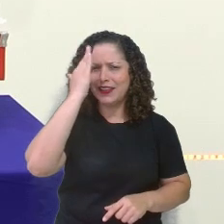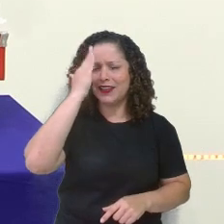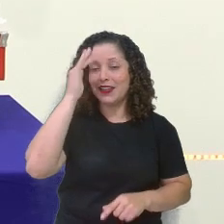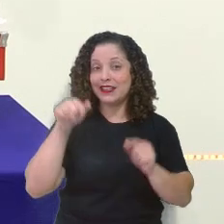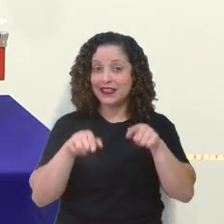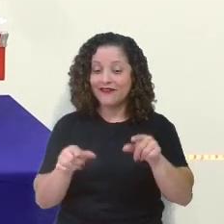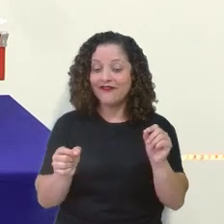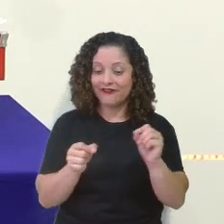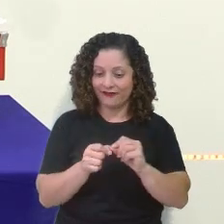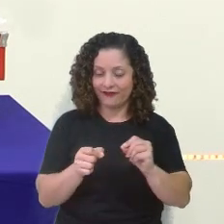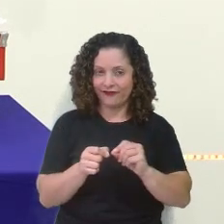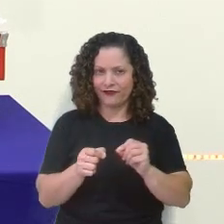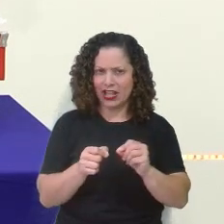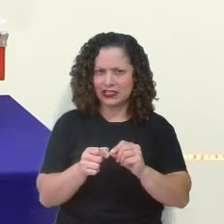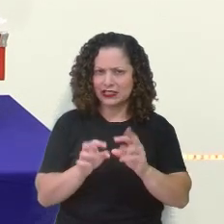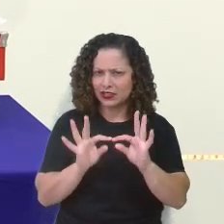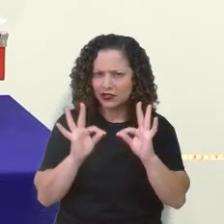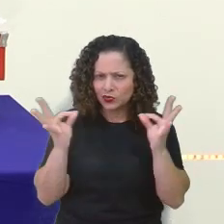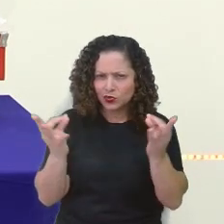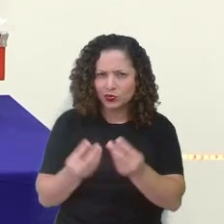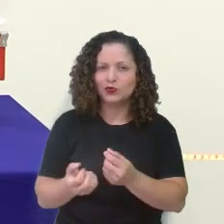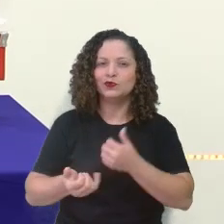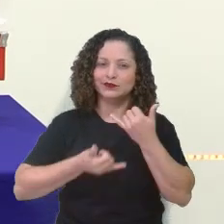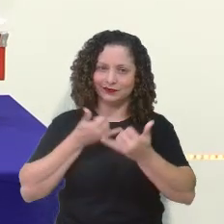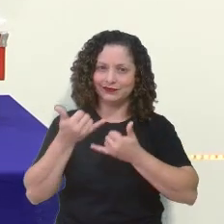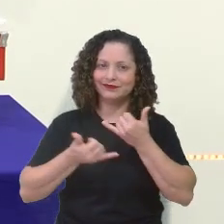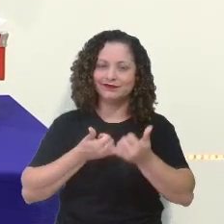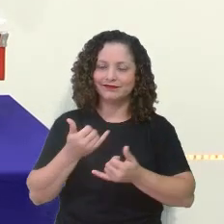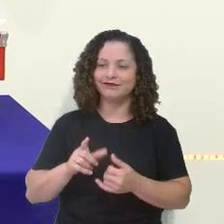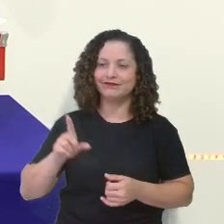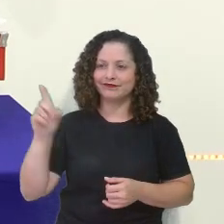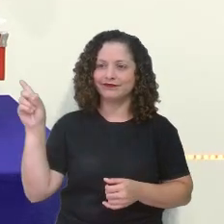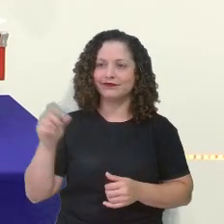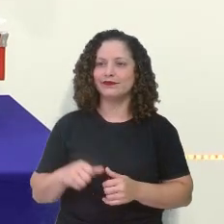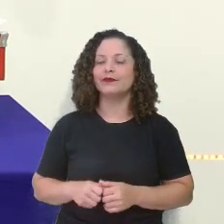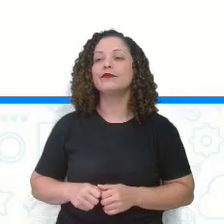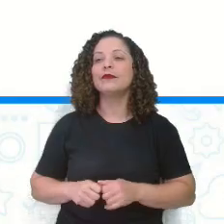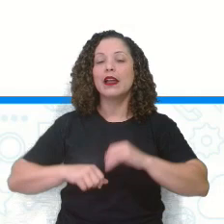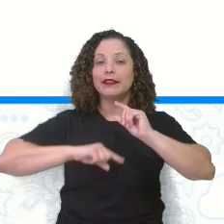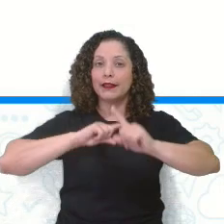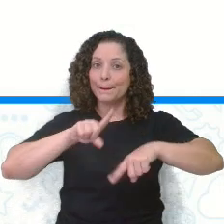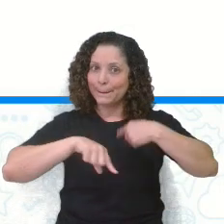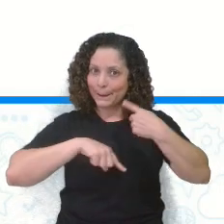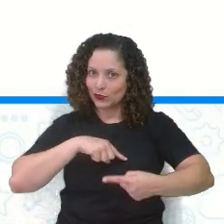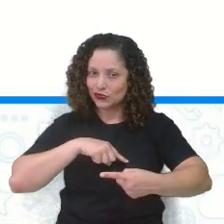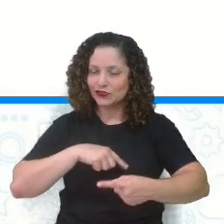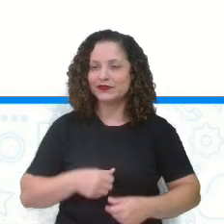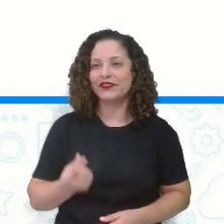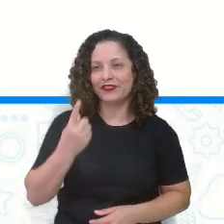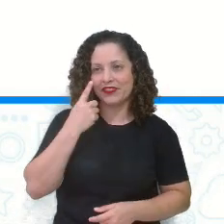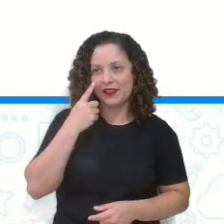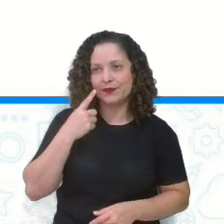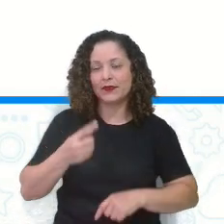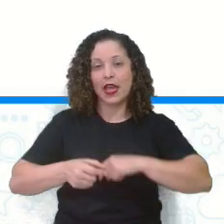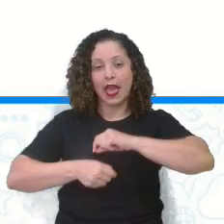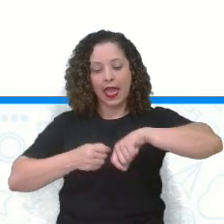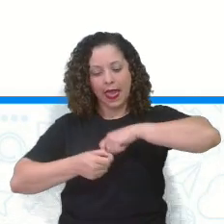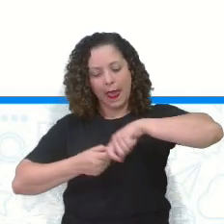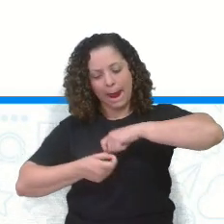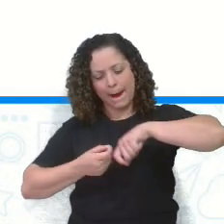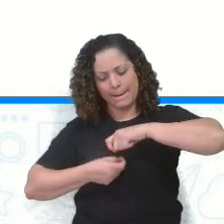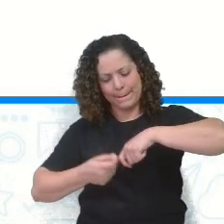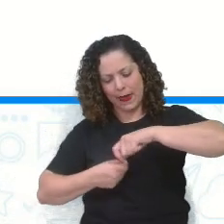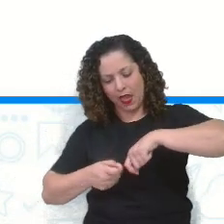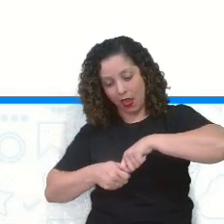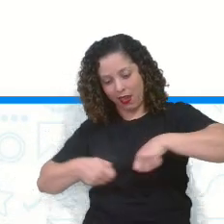consiga confeccionar este brinquedo. Depois, olha só, seguindo eu vejo que tem amarre uma das